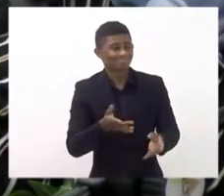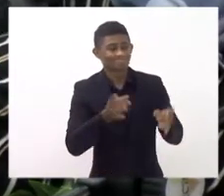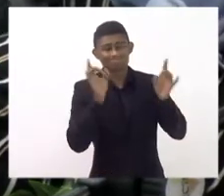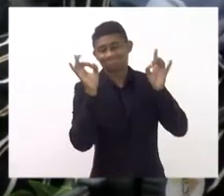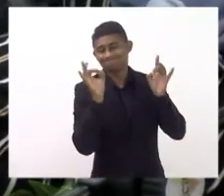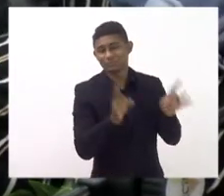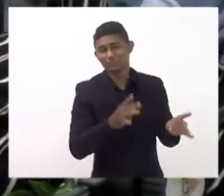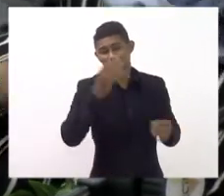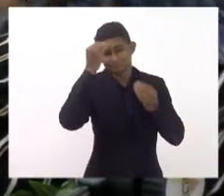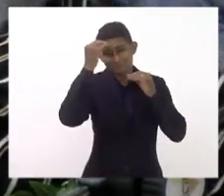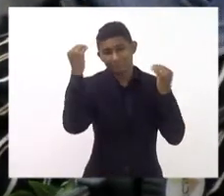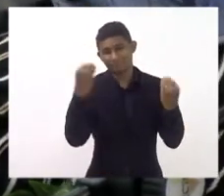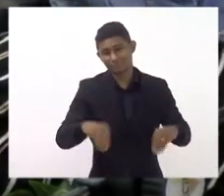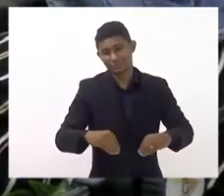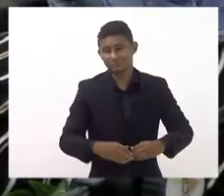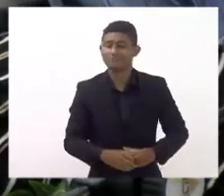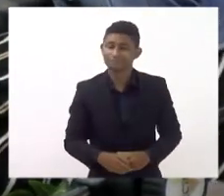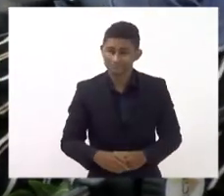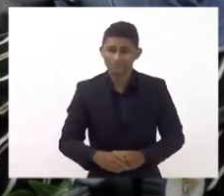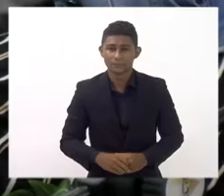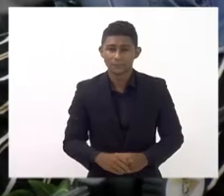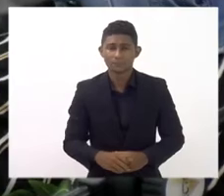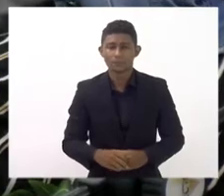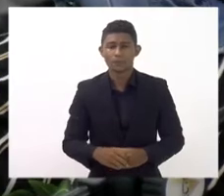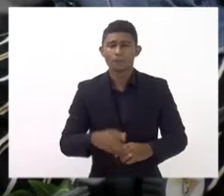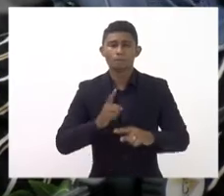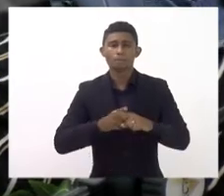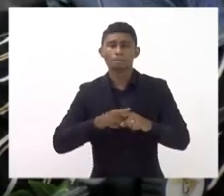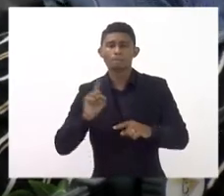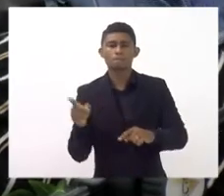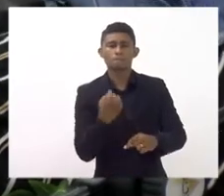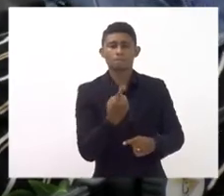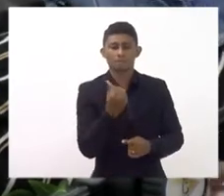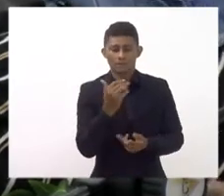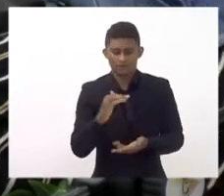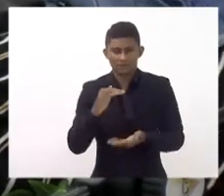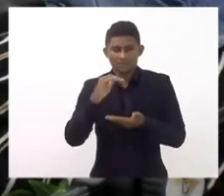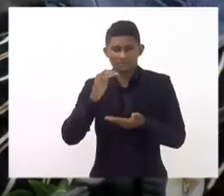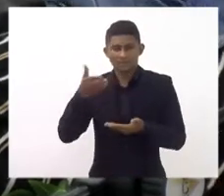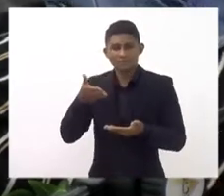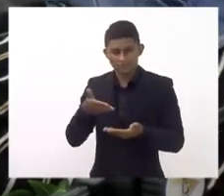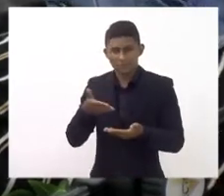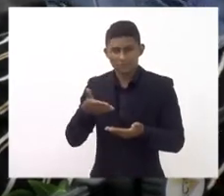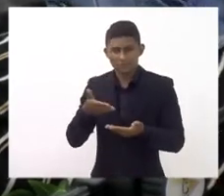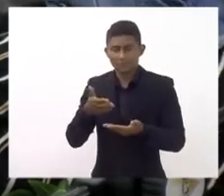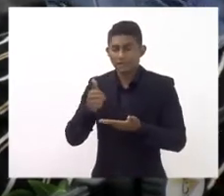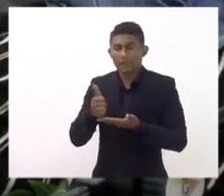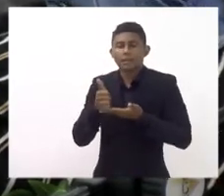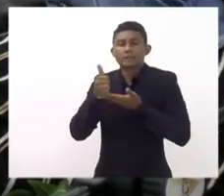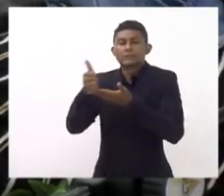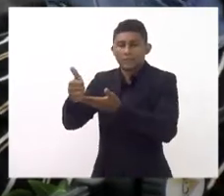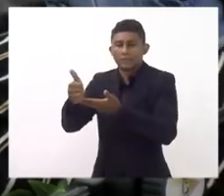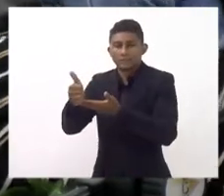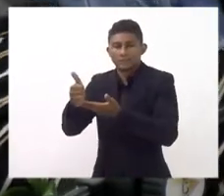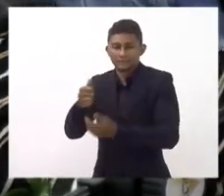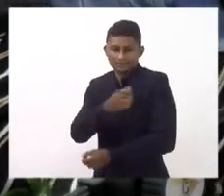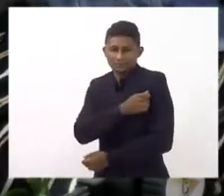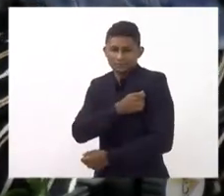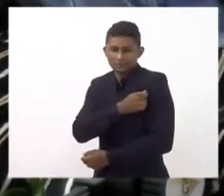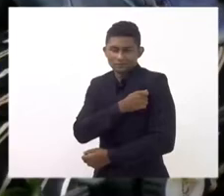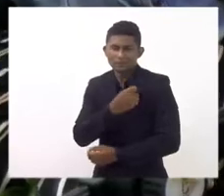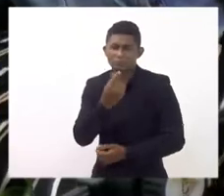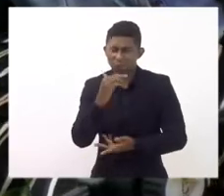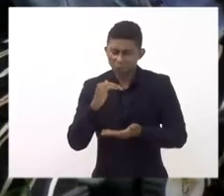Parte significativa do nosso orçamento de estudante, de orçamento de assistência estudantil é alocada não